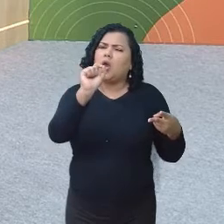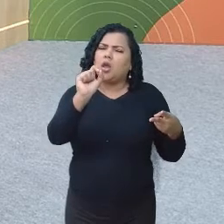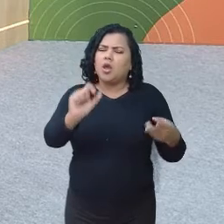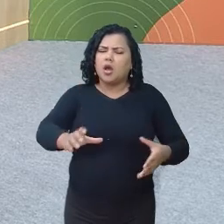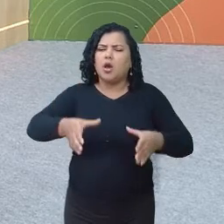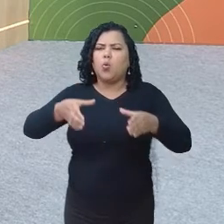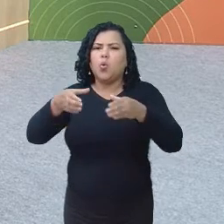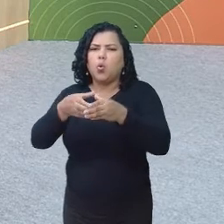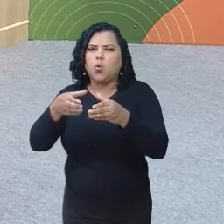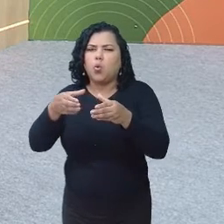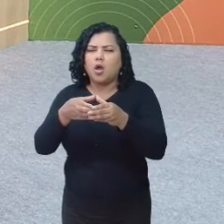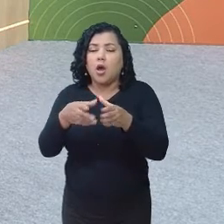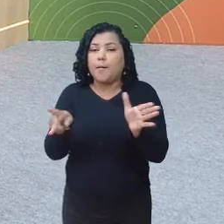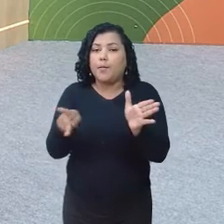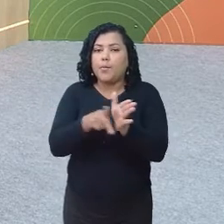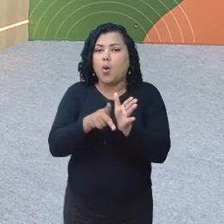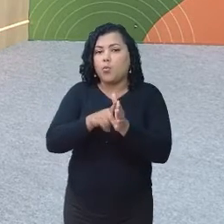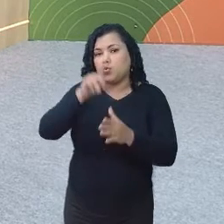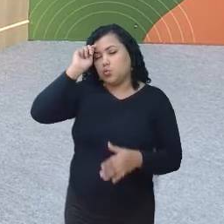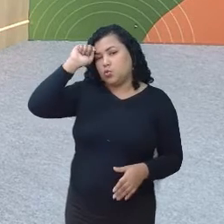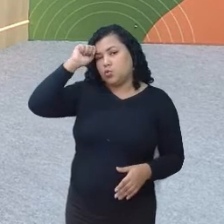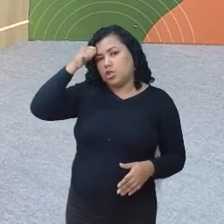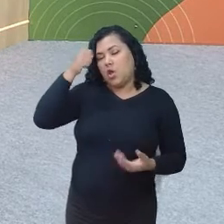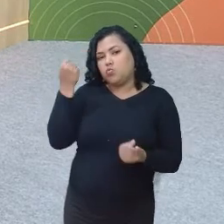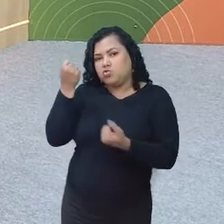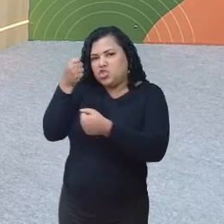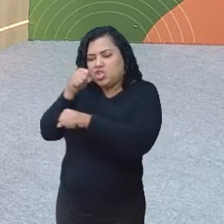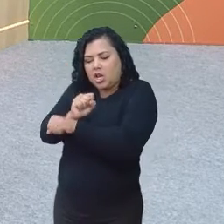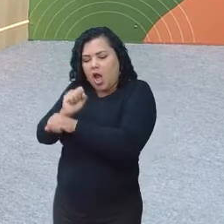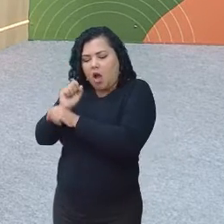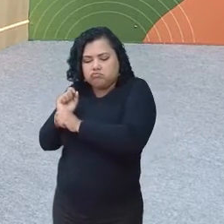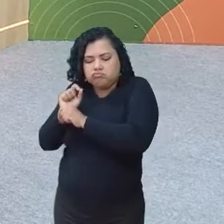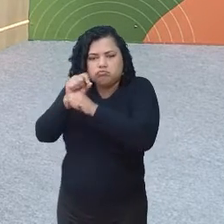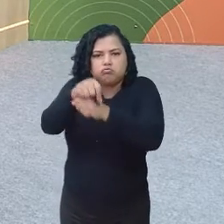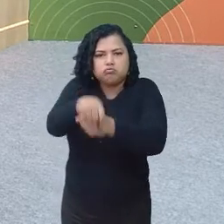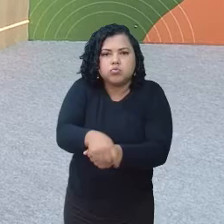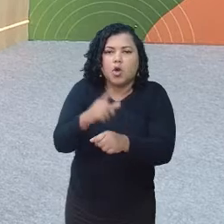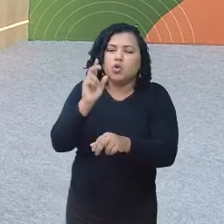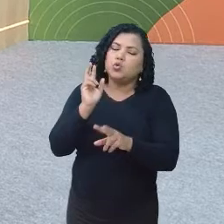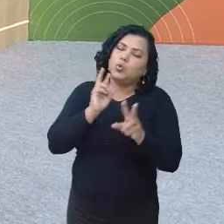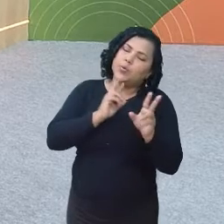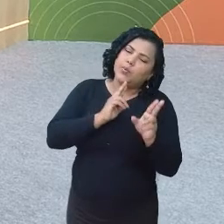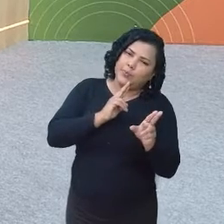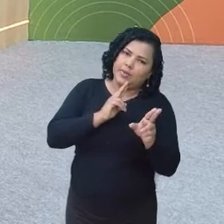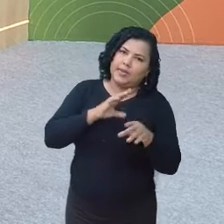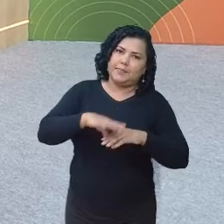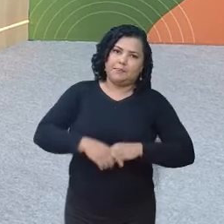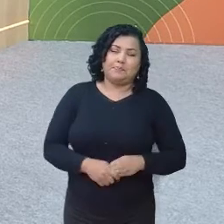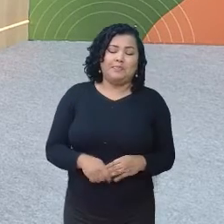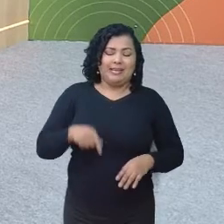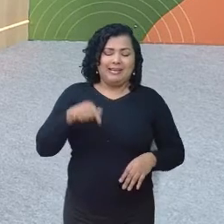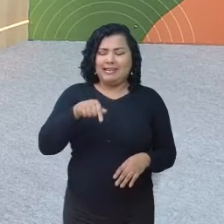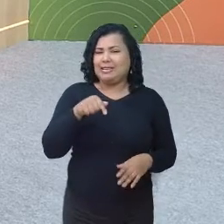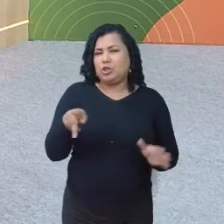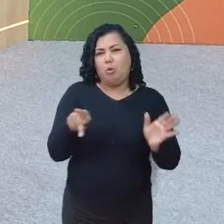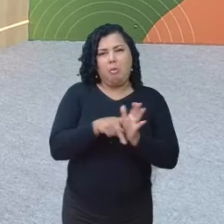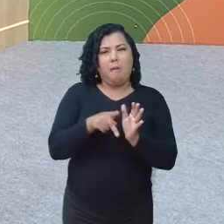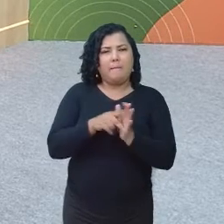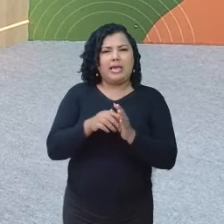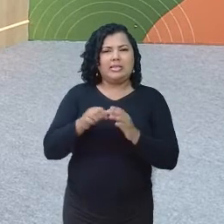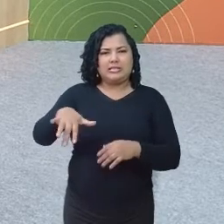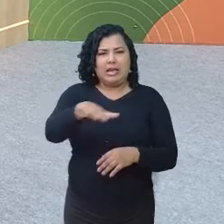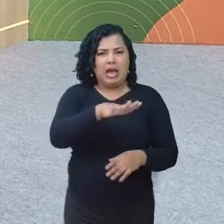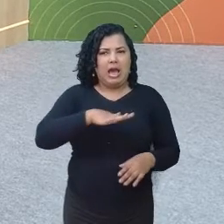onde dormiam, né, os escravos. Esses locais geralmente eram locais bastante insalubres, né?